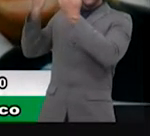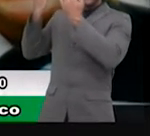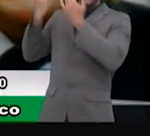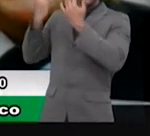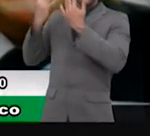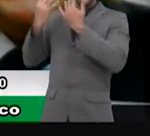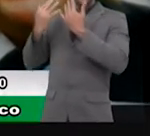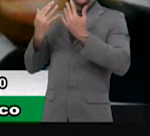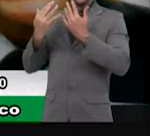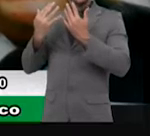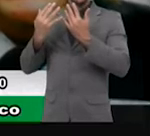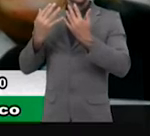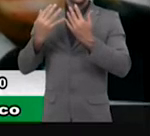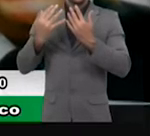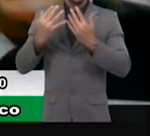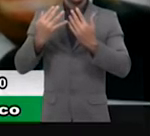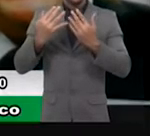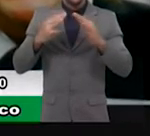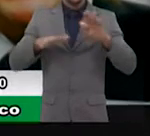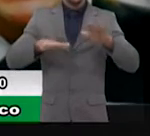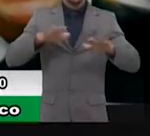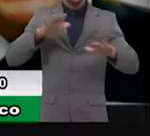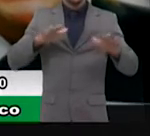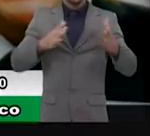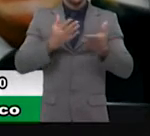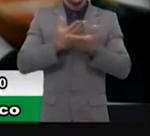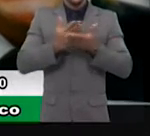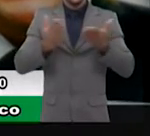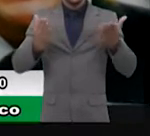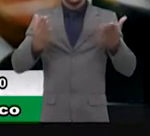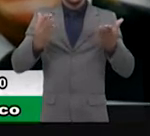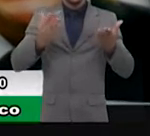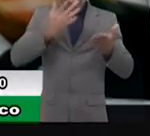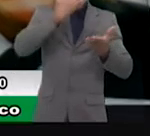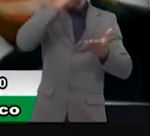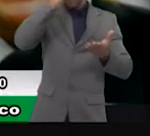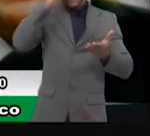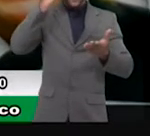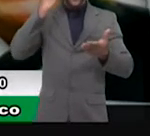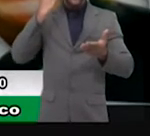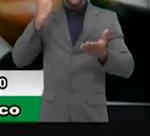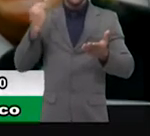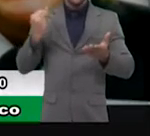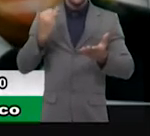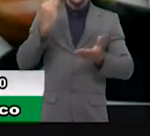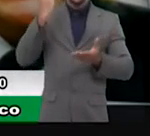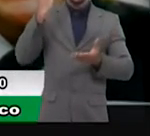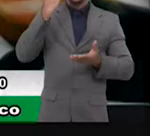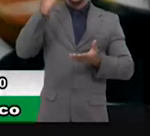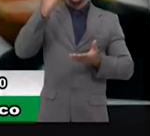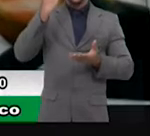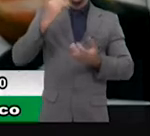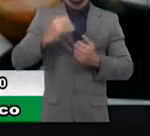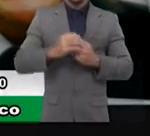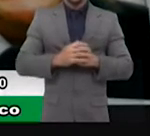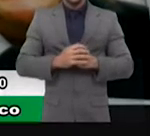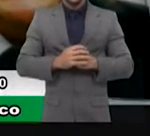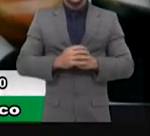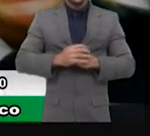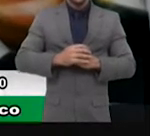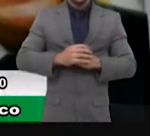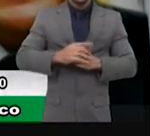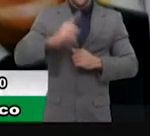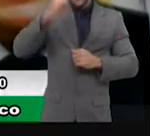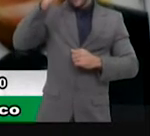tem perdido aí pessoas importantes na nossa família, vizinhos, colegas, mas a gente não imaginava que